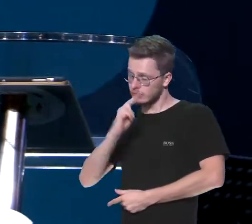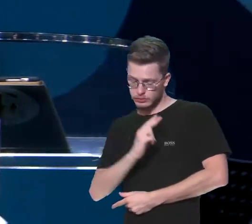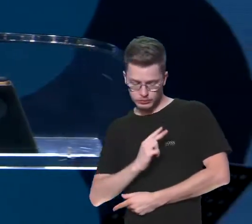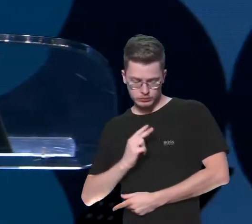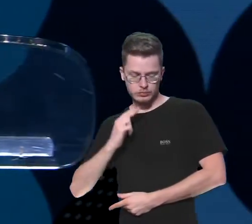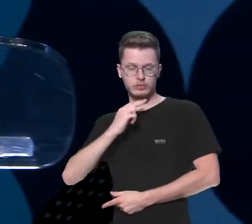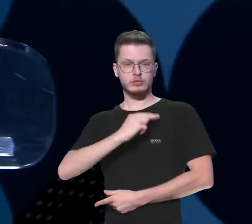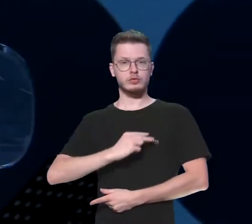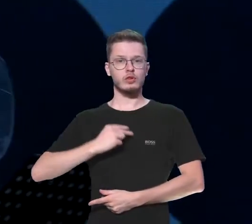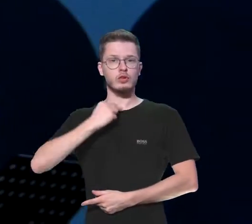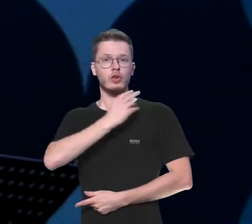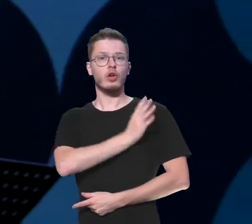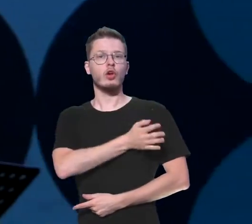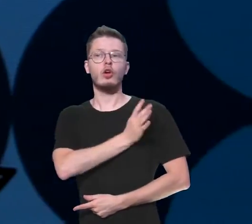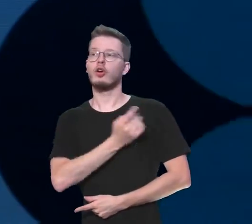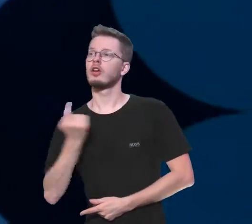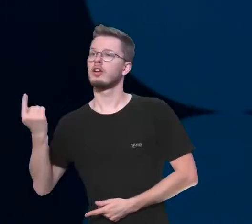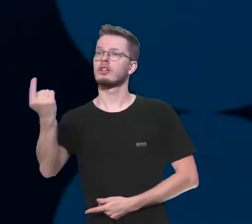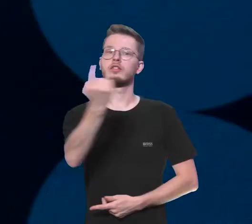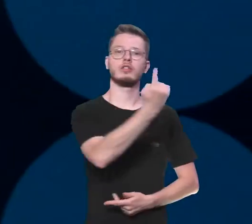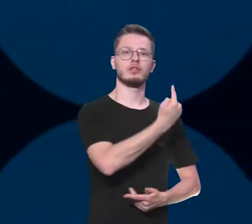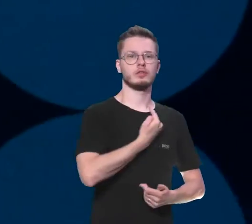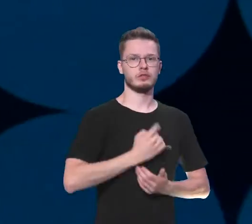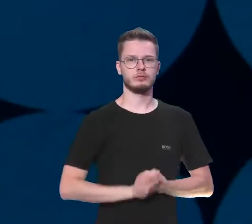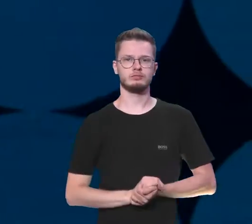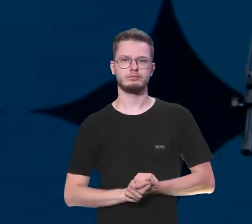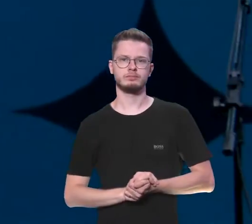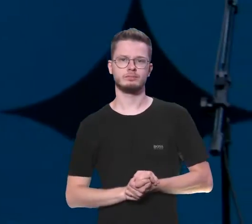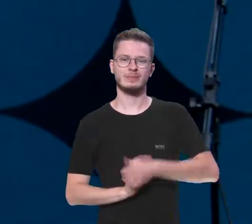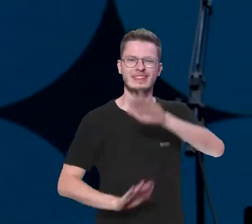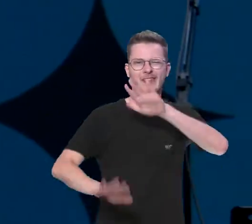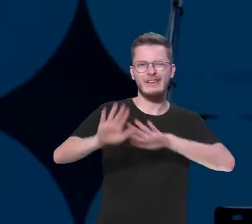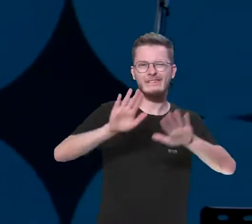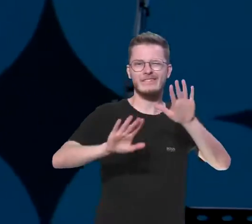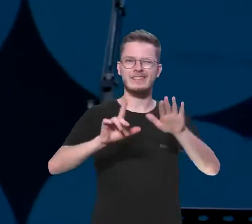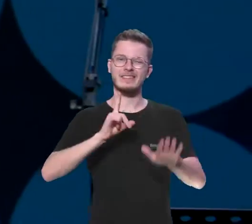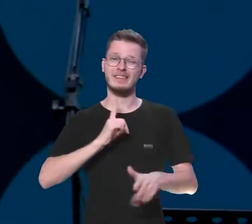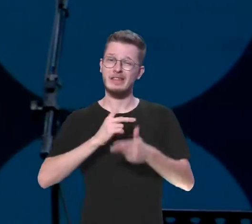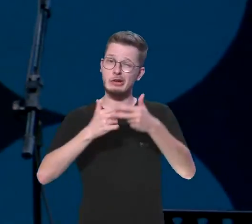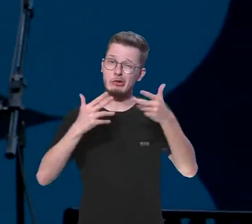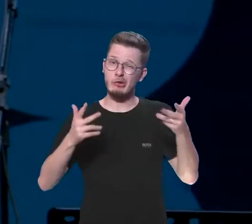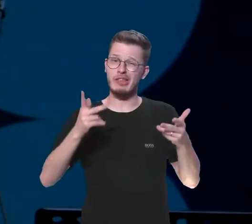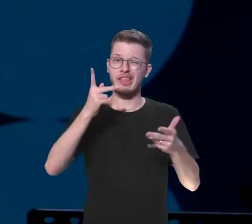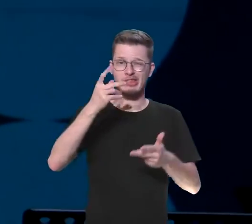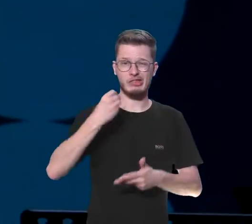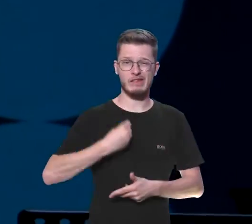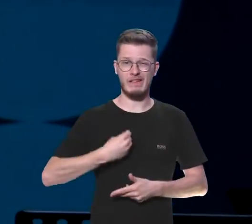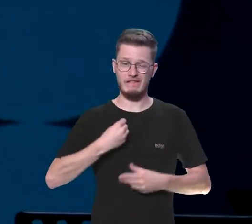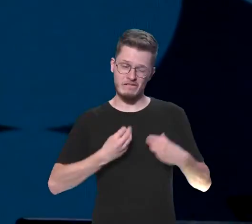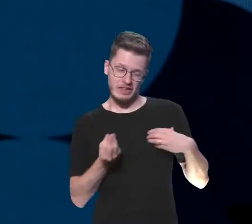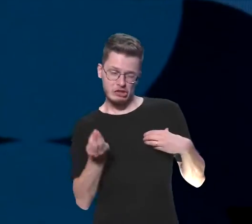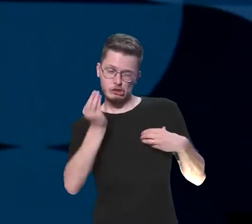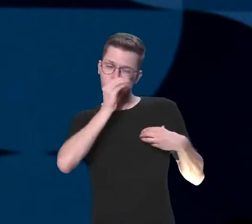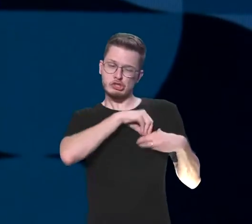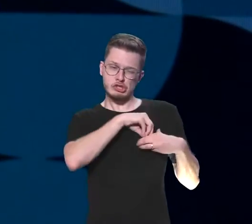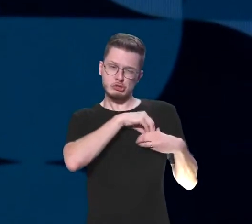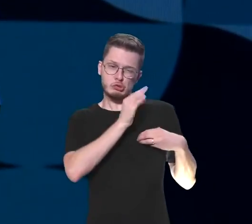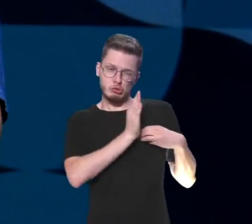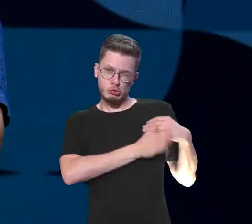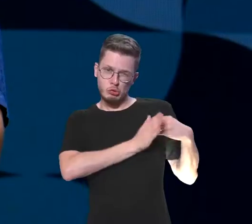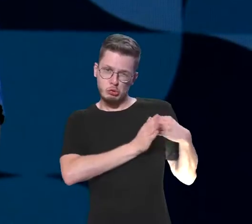talvez existam algumas coisas na sua vida que estão emperradas por conta de alguns sentimentos, algumas feridas,